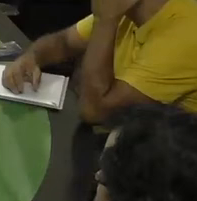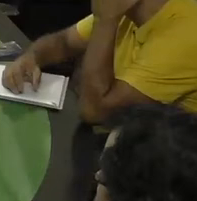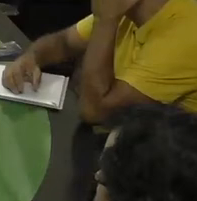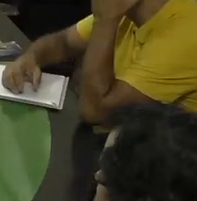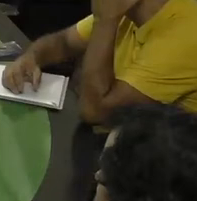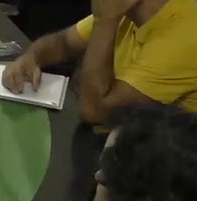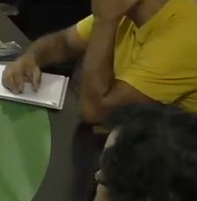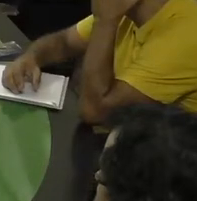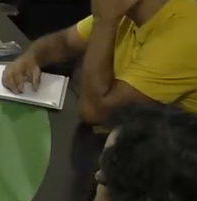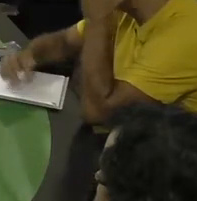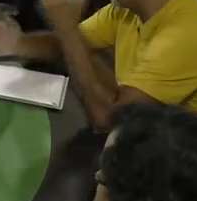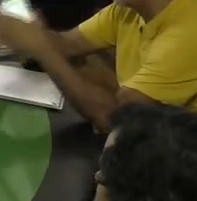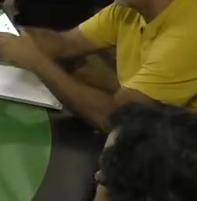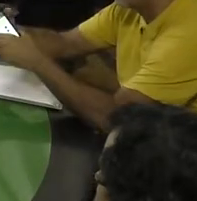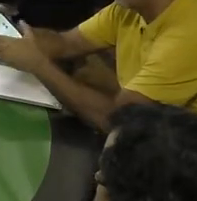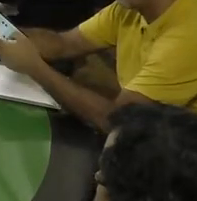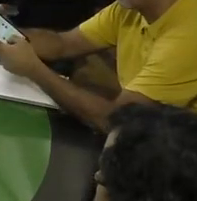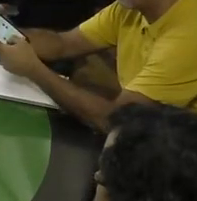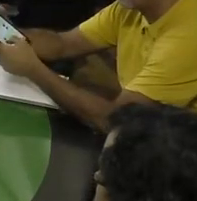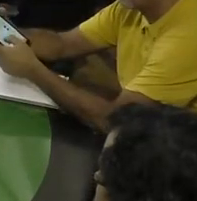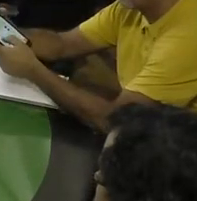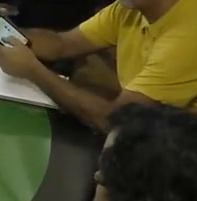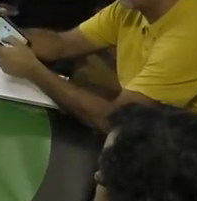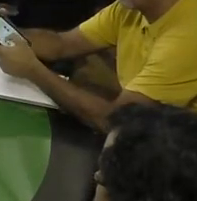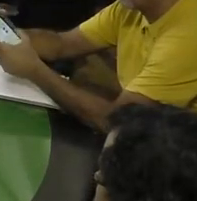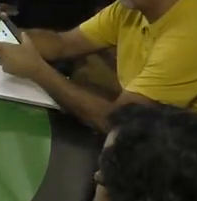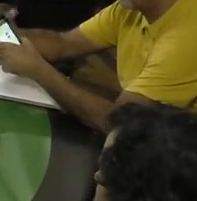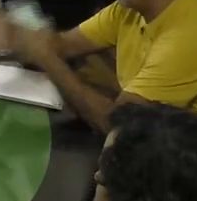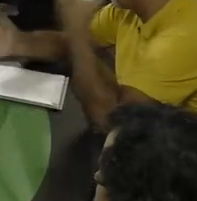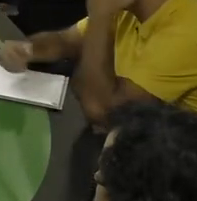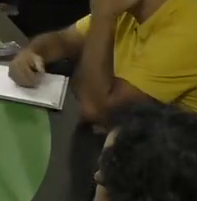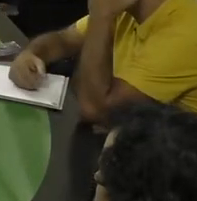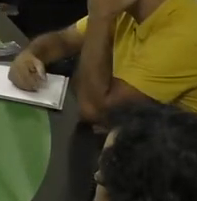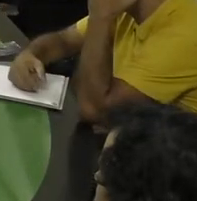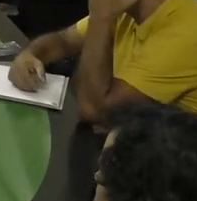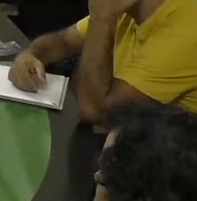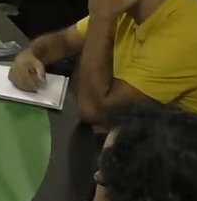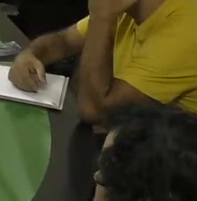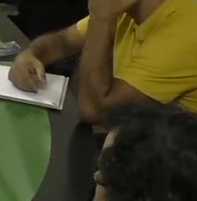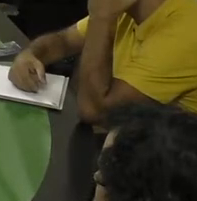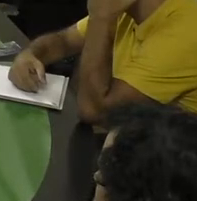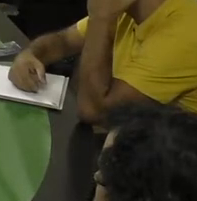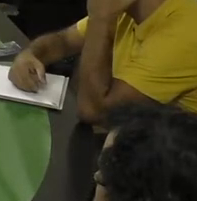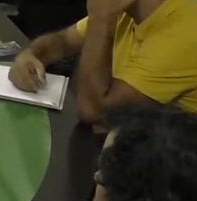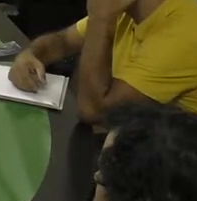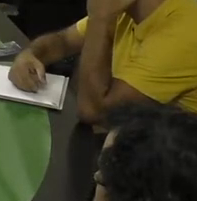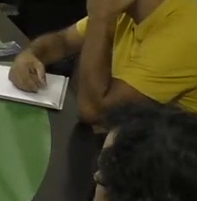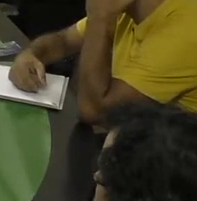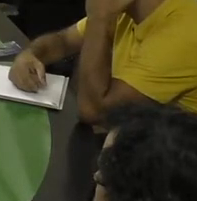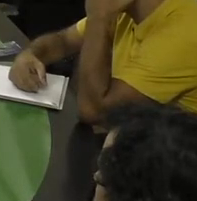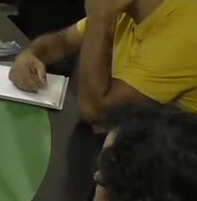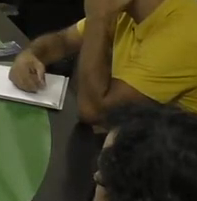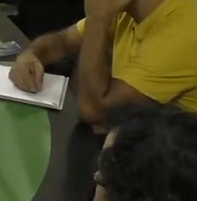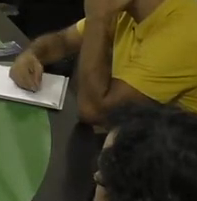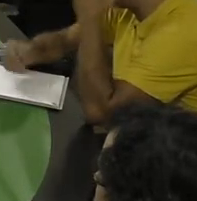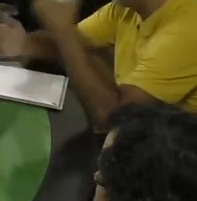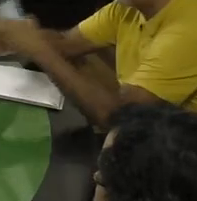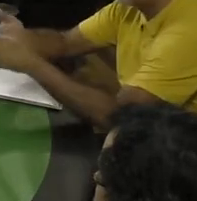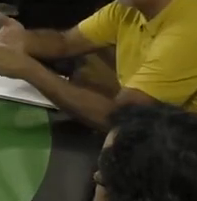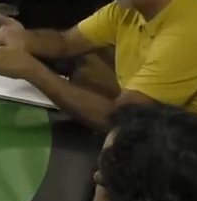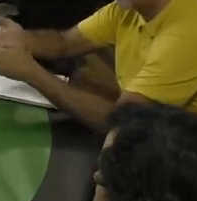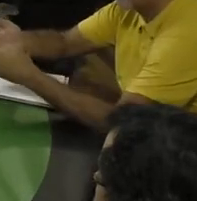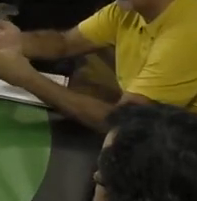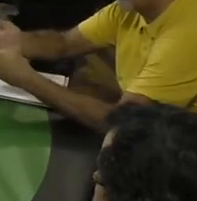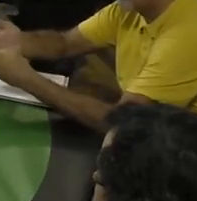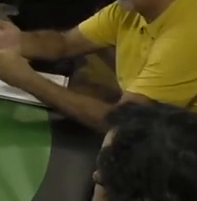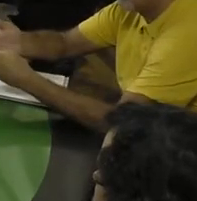Nós já ouvimos aqui a presidente da companhia, a doutora Kátia, já ouvimos aqui o ex-presidente da Genersa,